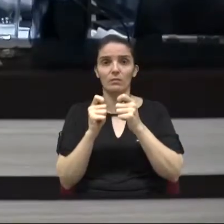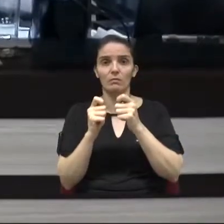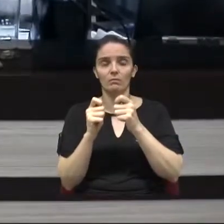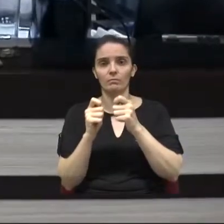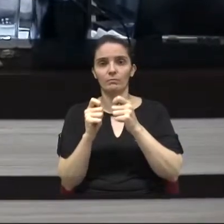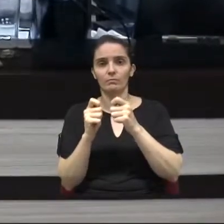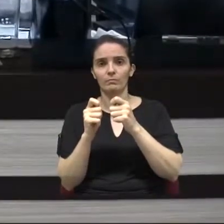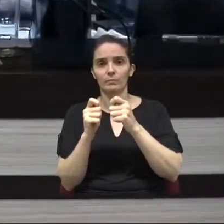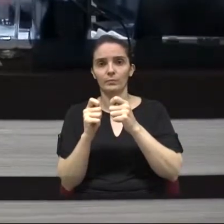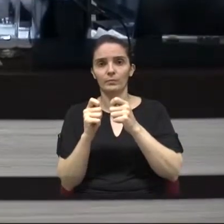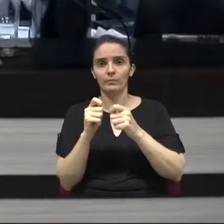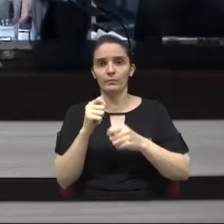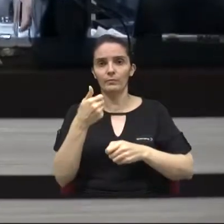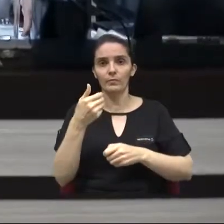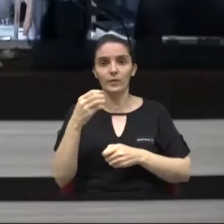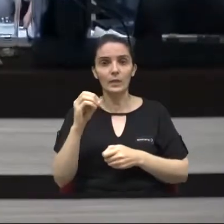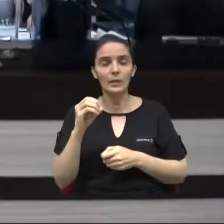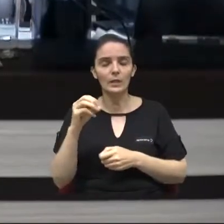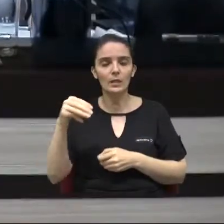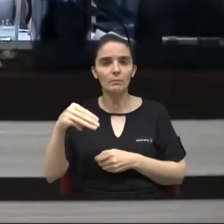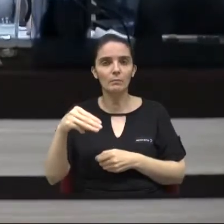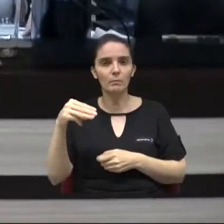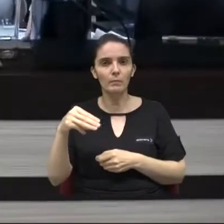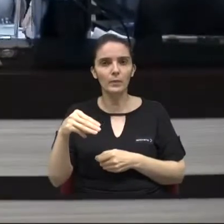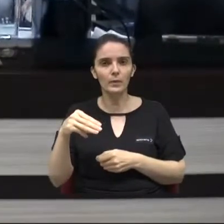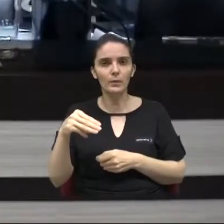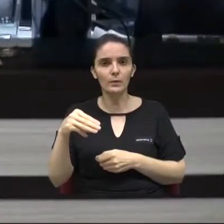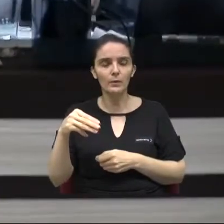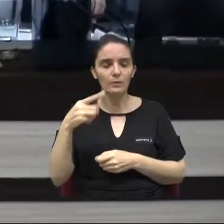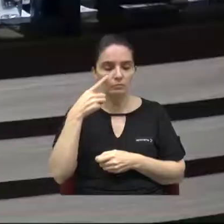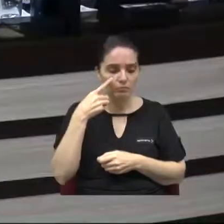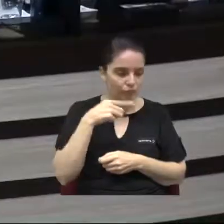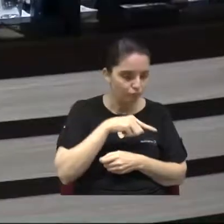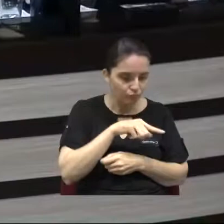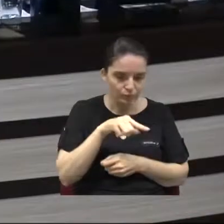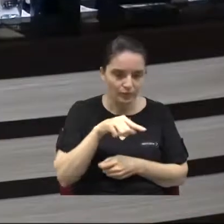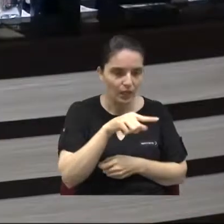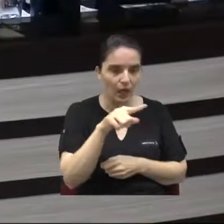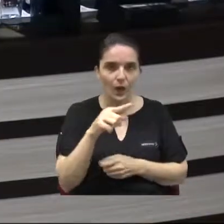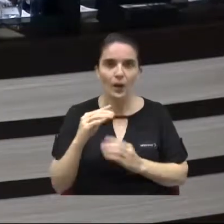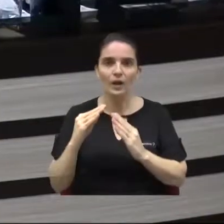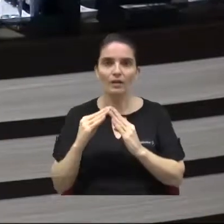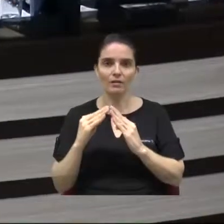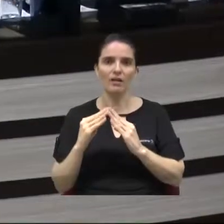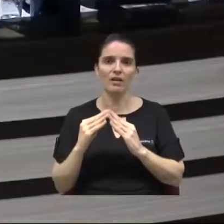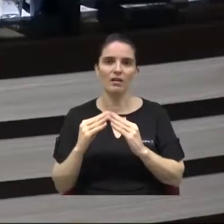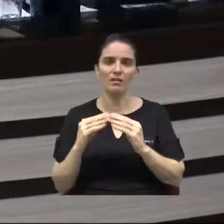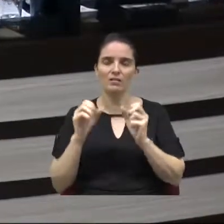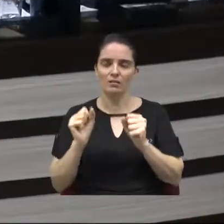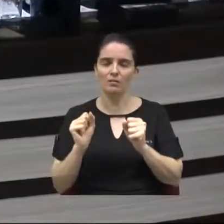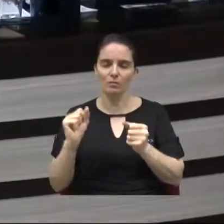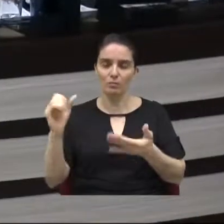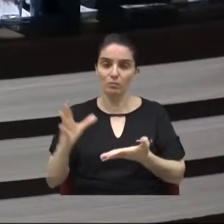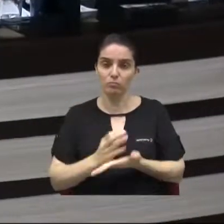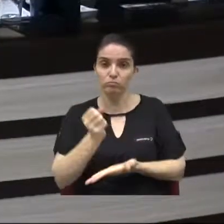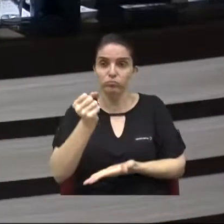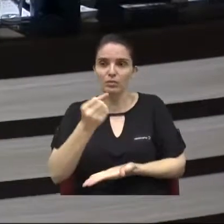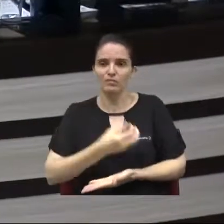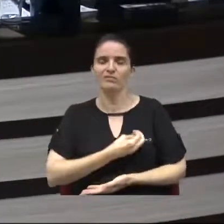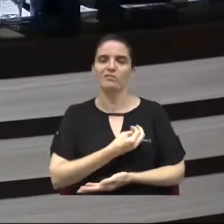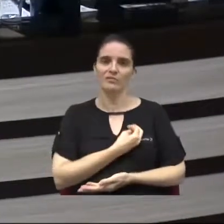aqueles 10 minutos que a gente faz aquela vistoria por semana, a gente pode salvar uma vida.